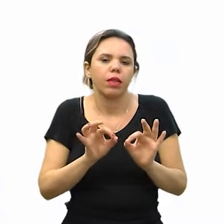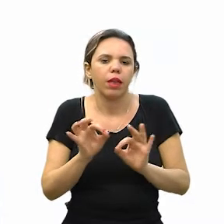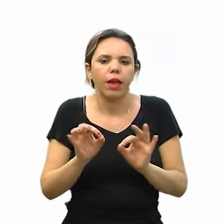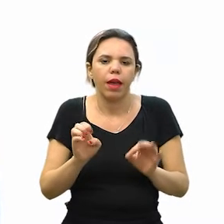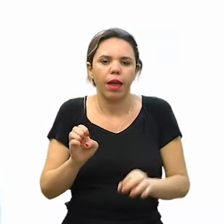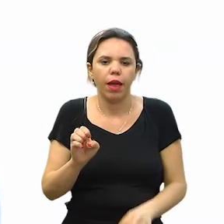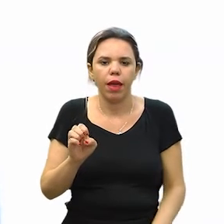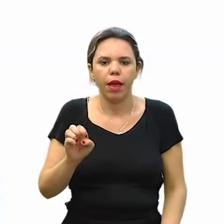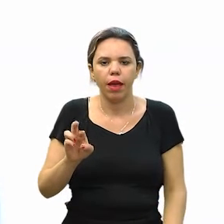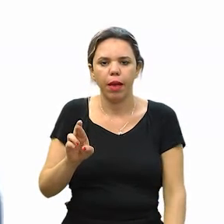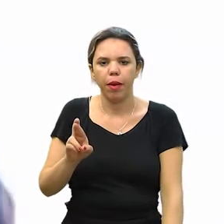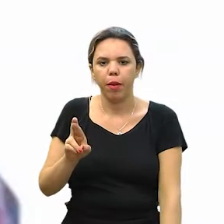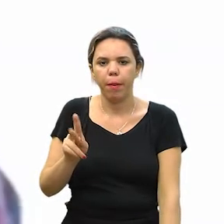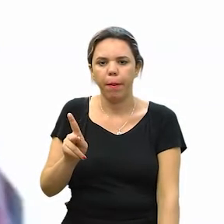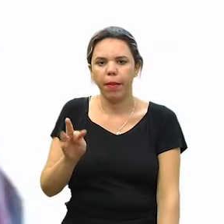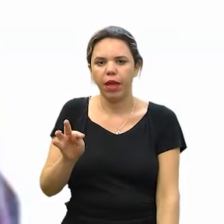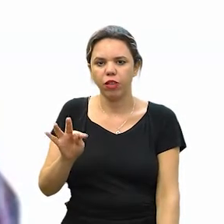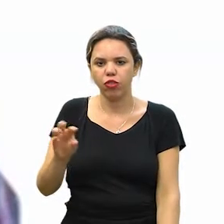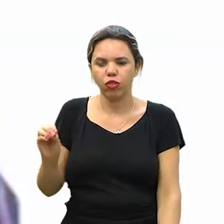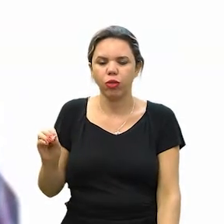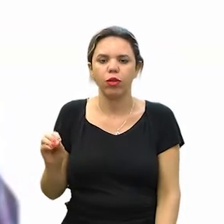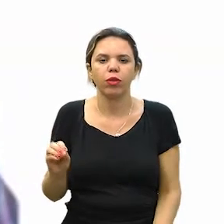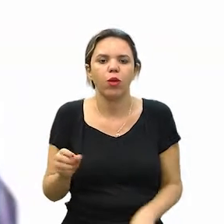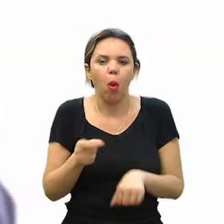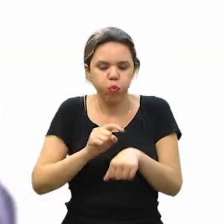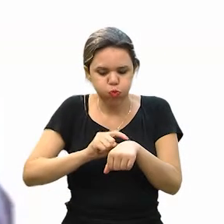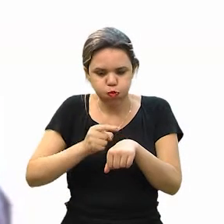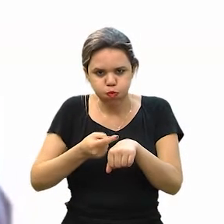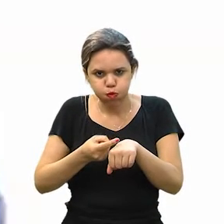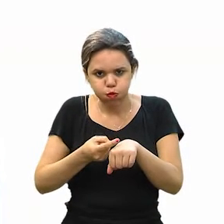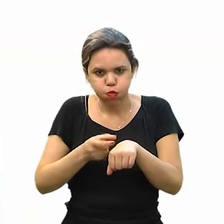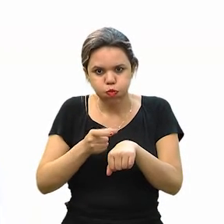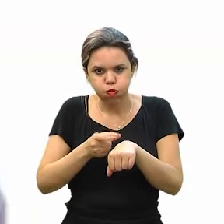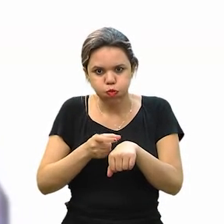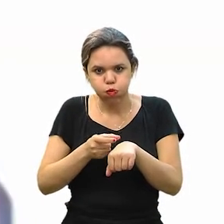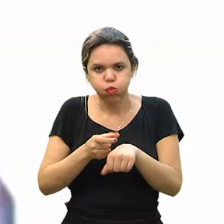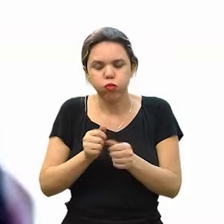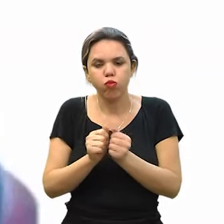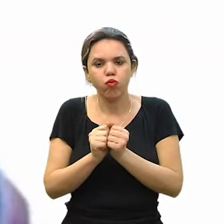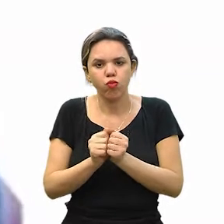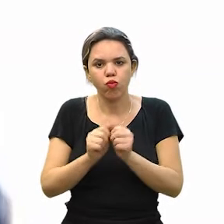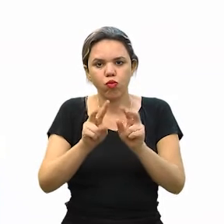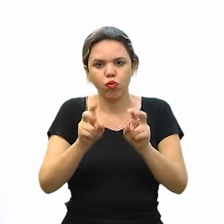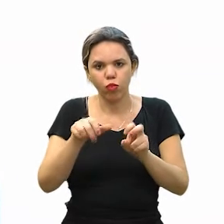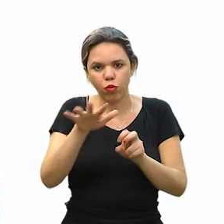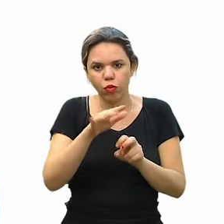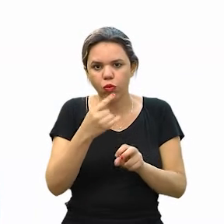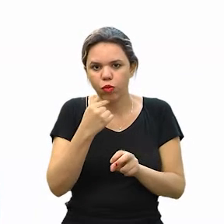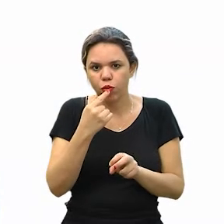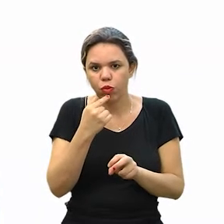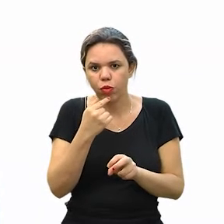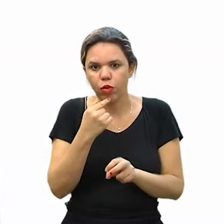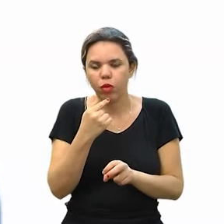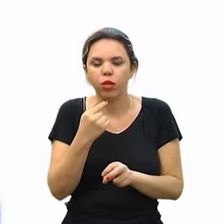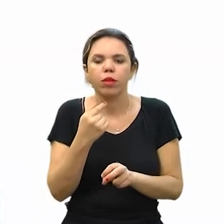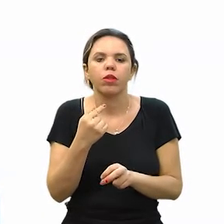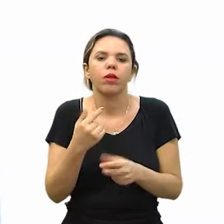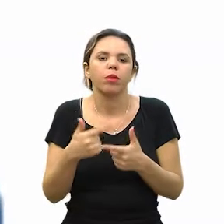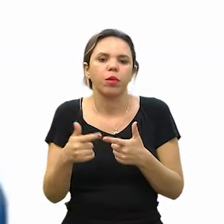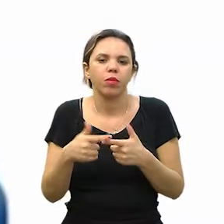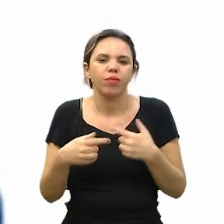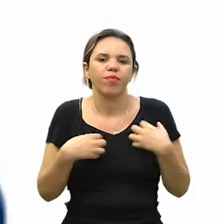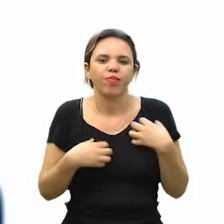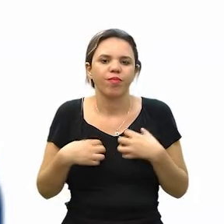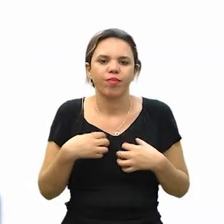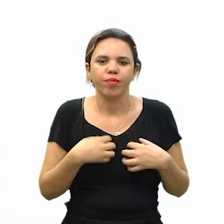arranjo herpético, né? Então, aparecem bolinhas na pele, acompanhadas, né, sobre uma área avermelhada, que